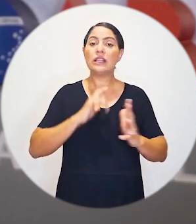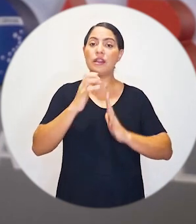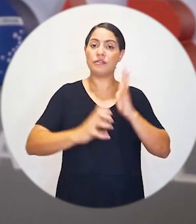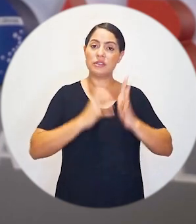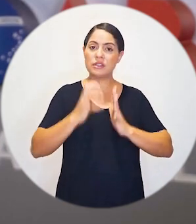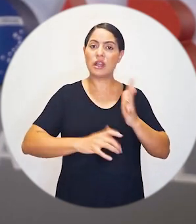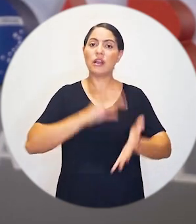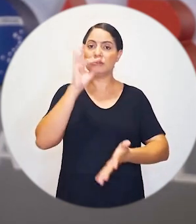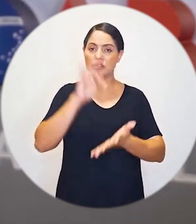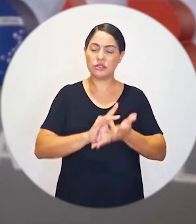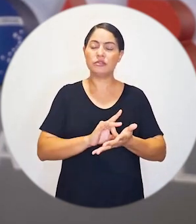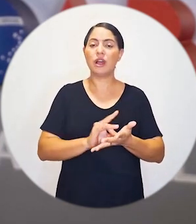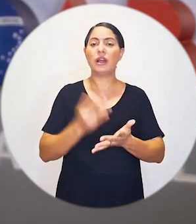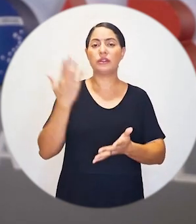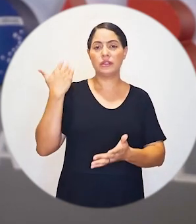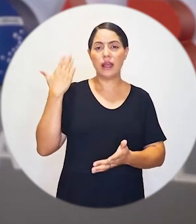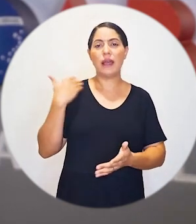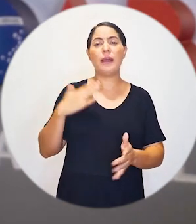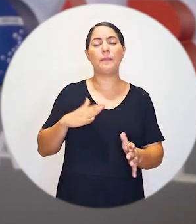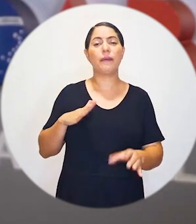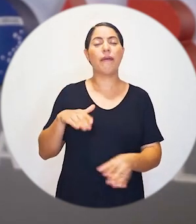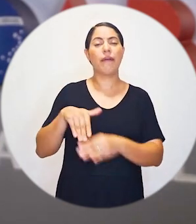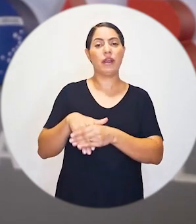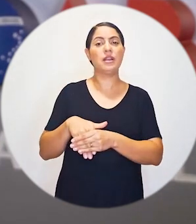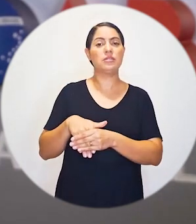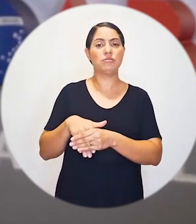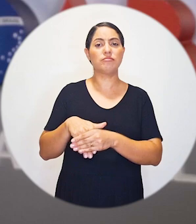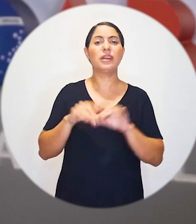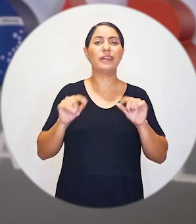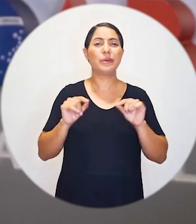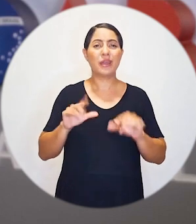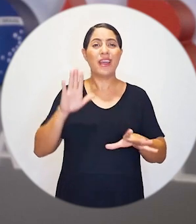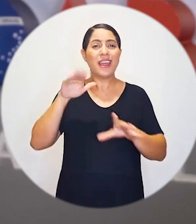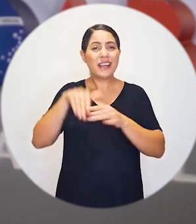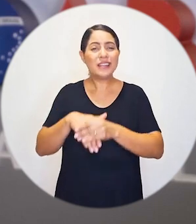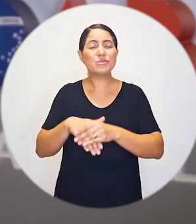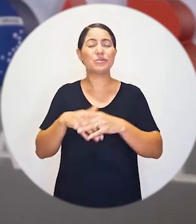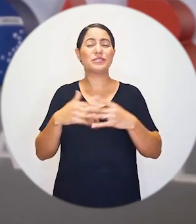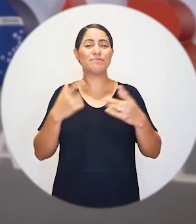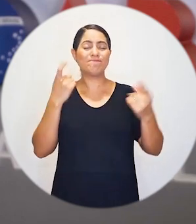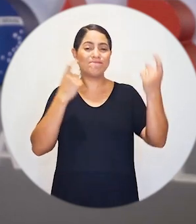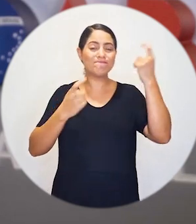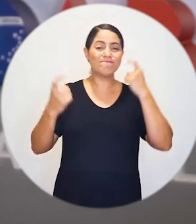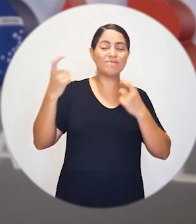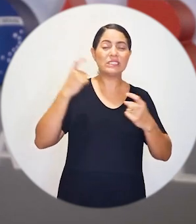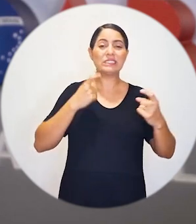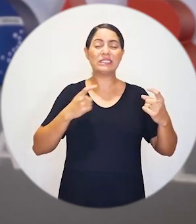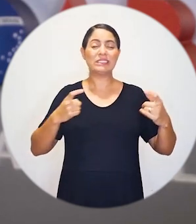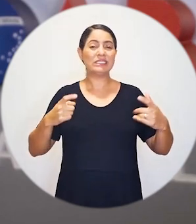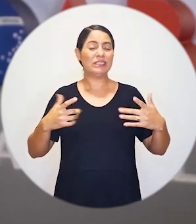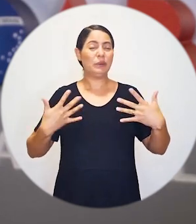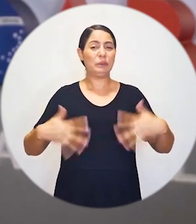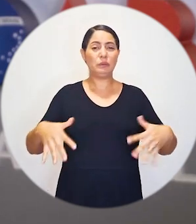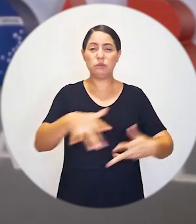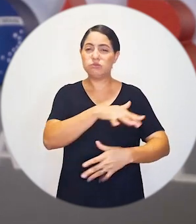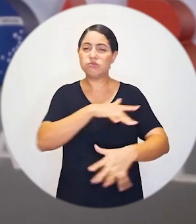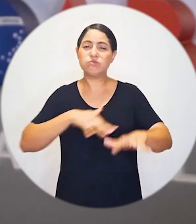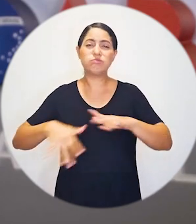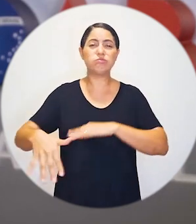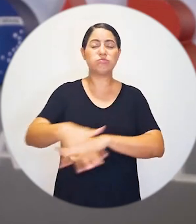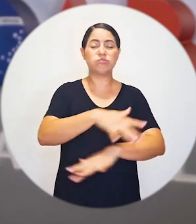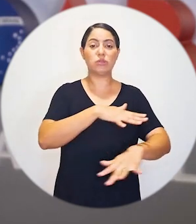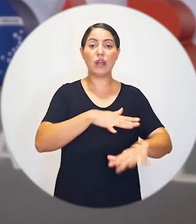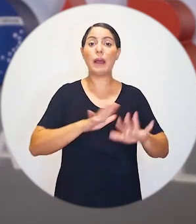números efetivos para aquelas eleições, que eram eleições efetivamente conturbadas, e que, de certa forma, esses números vieram a trazer